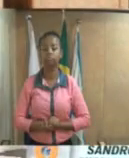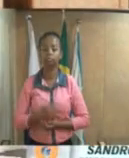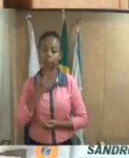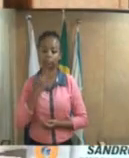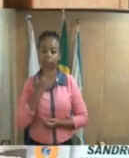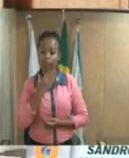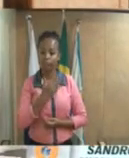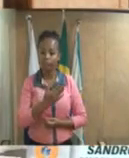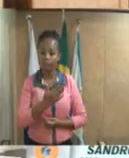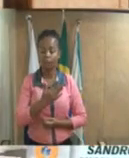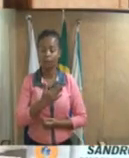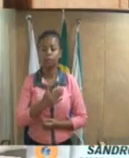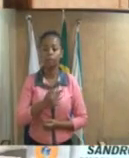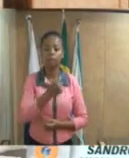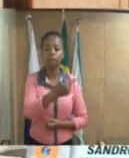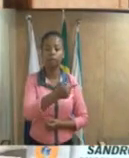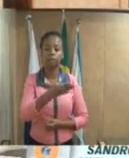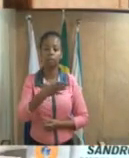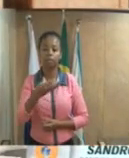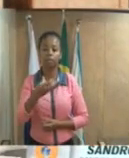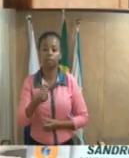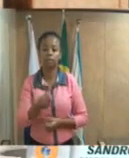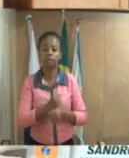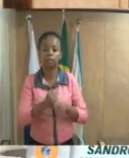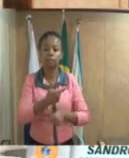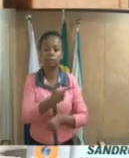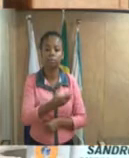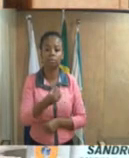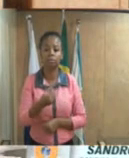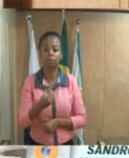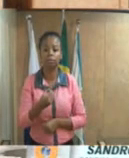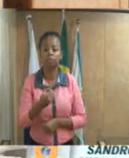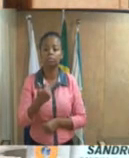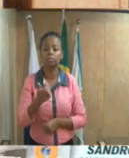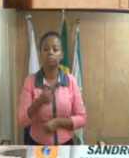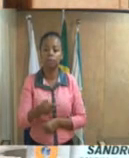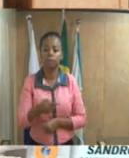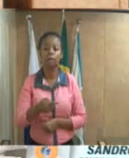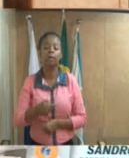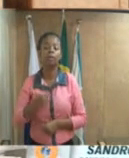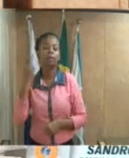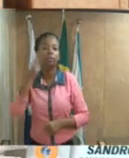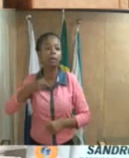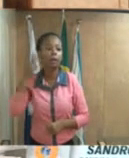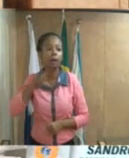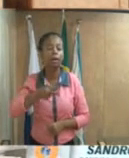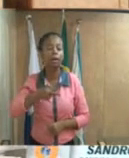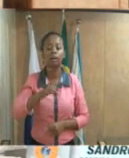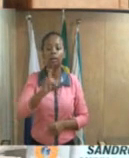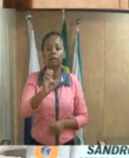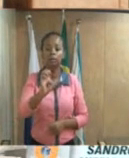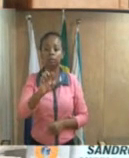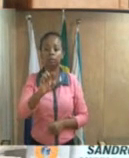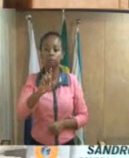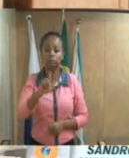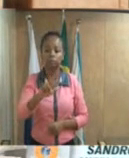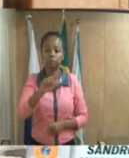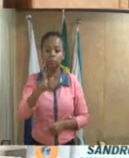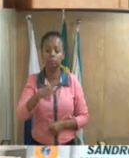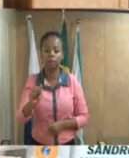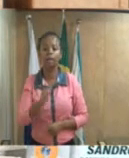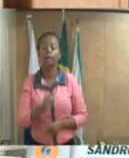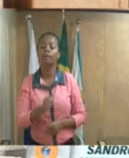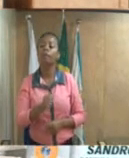Indicação número 746, de 2017, da excelentíssima senhora vereadora Adelza Oliveira,